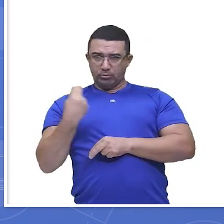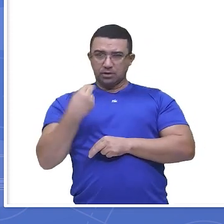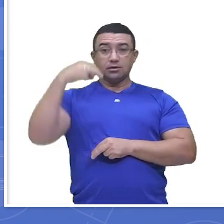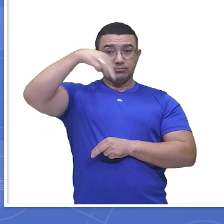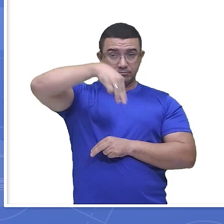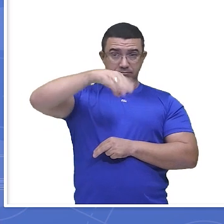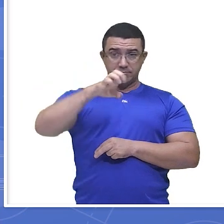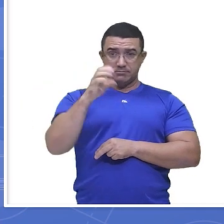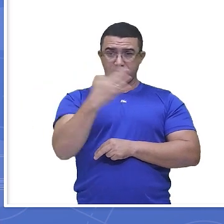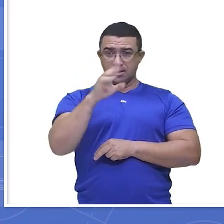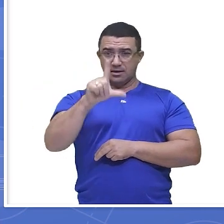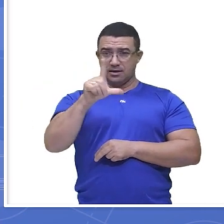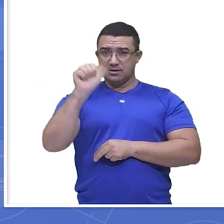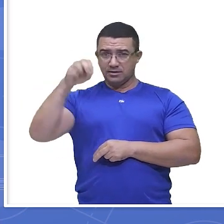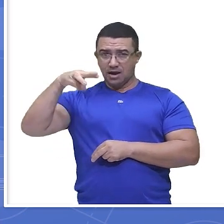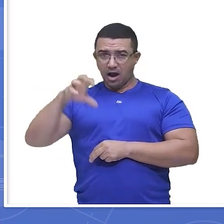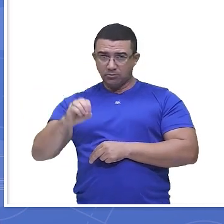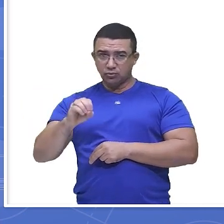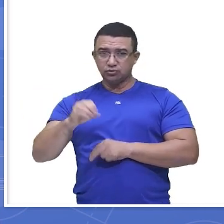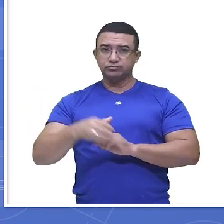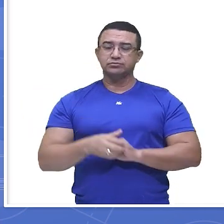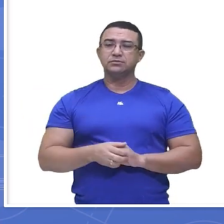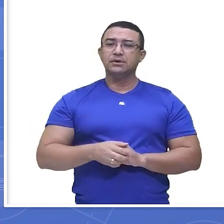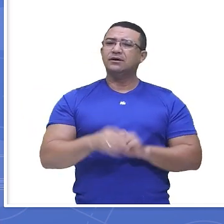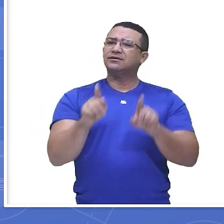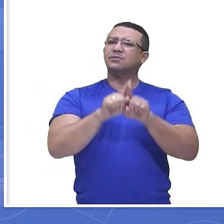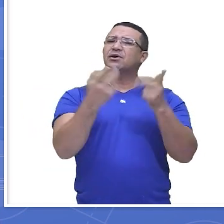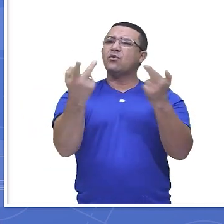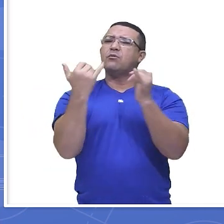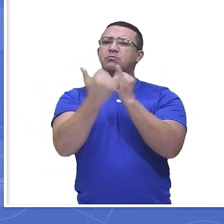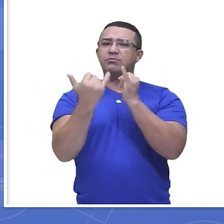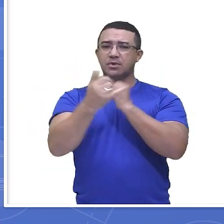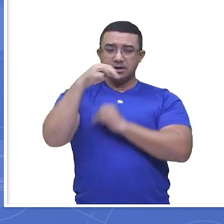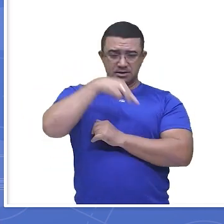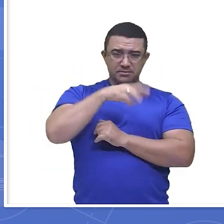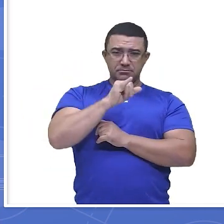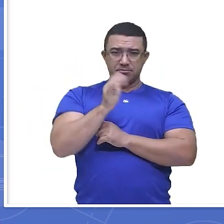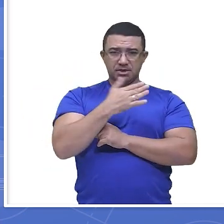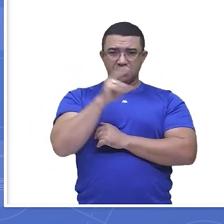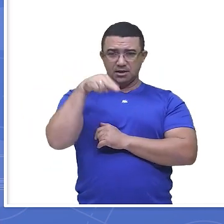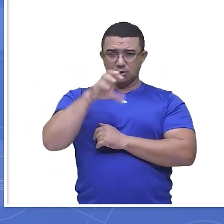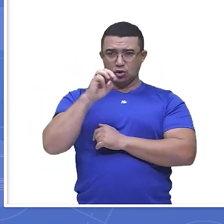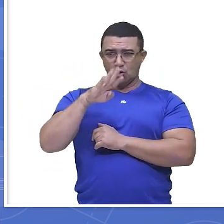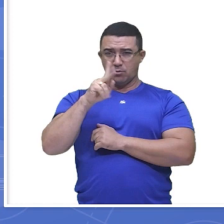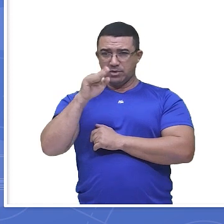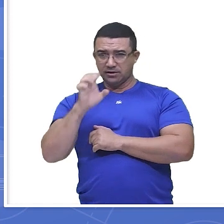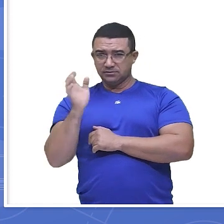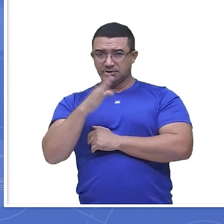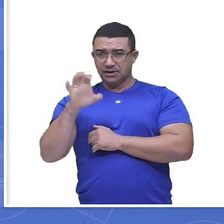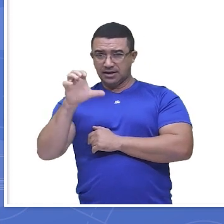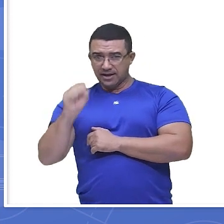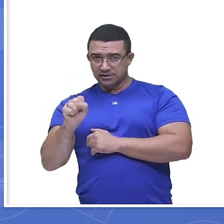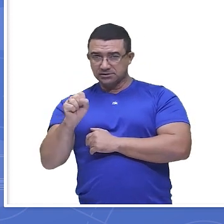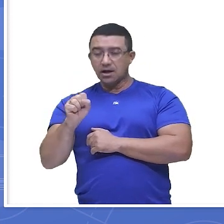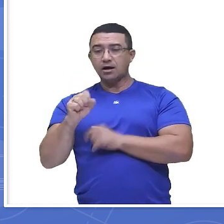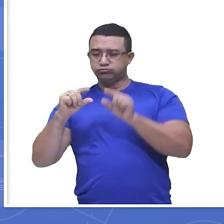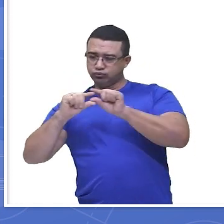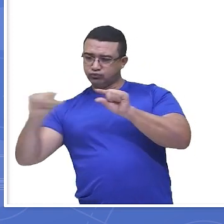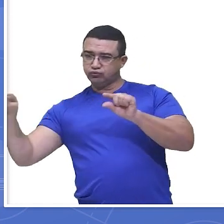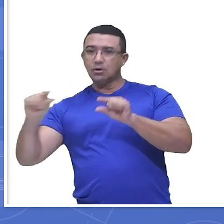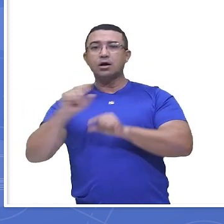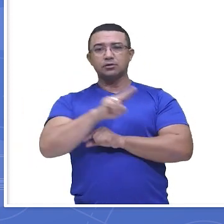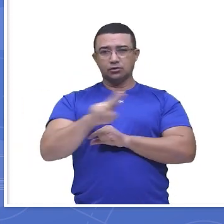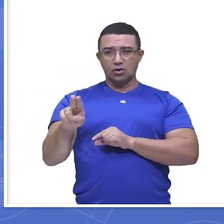é tu nome? Uma repetição aqui. Mi nombre, aí entra o verbo ser. Mi nombre es. E aí diz o nome, ok? Muito